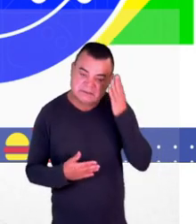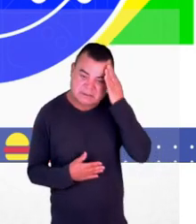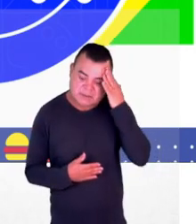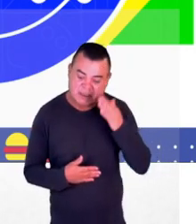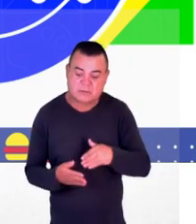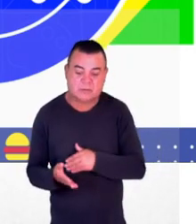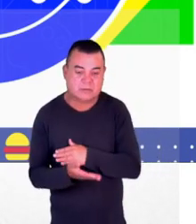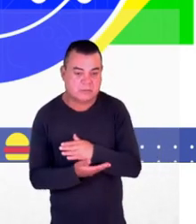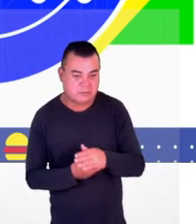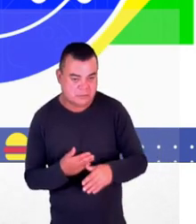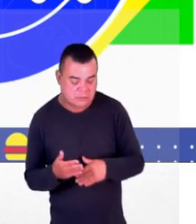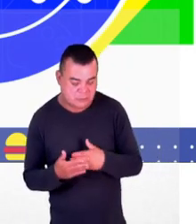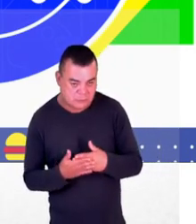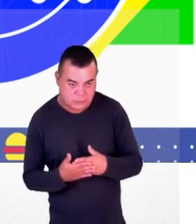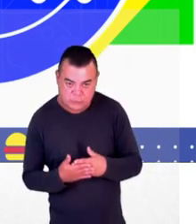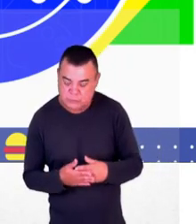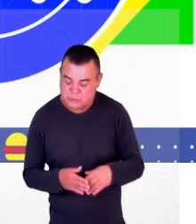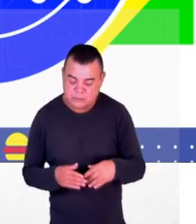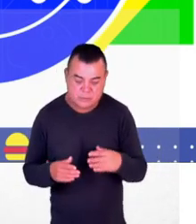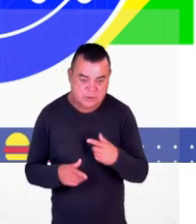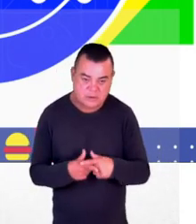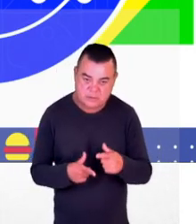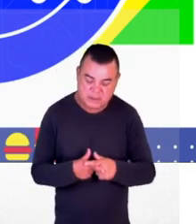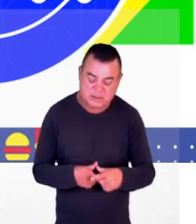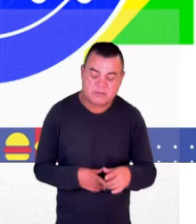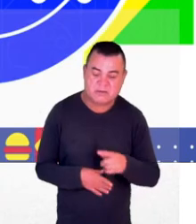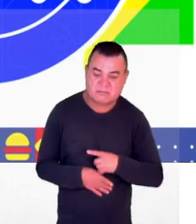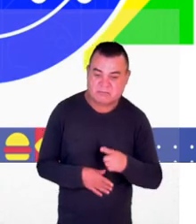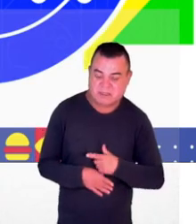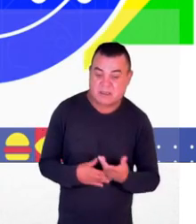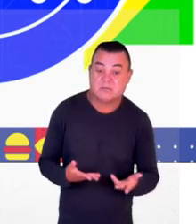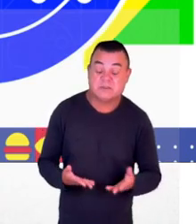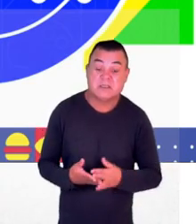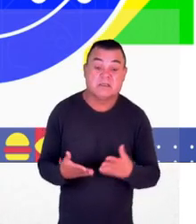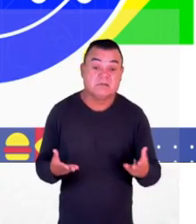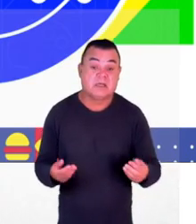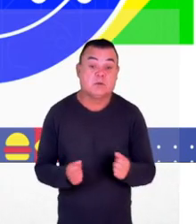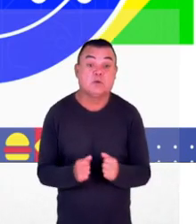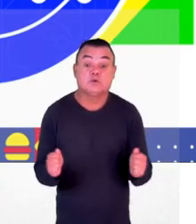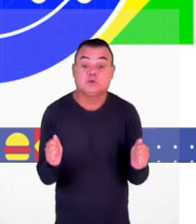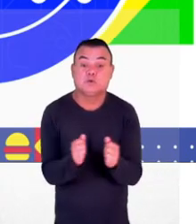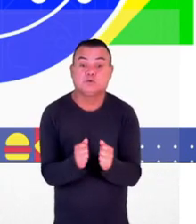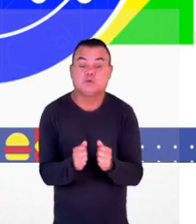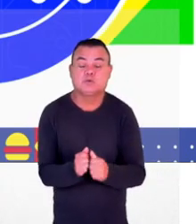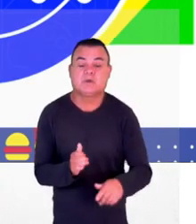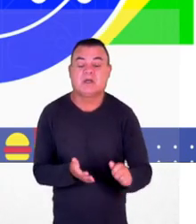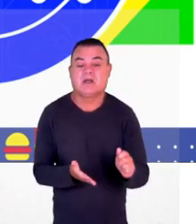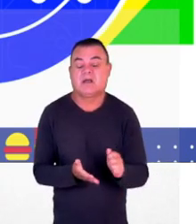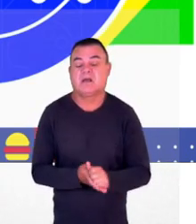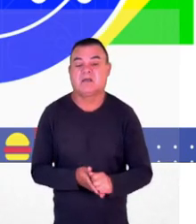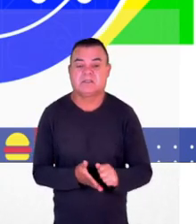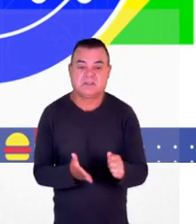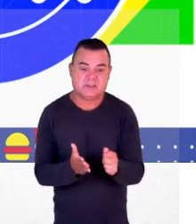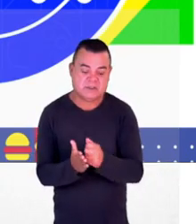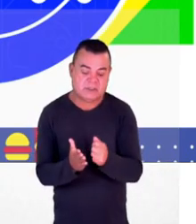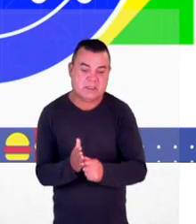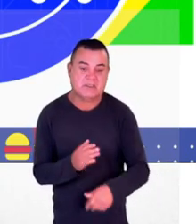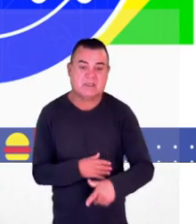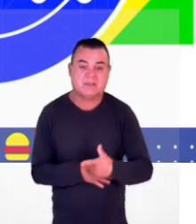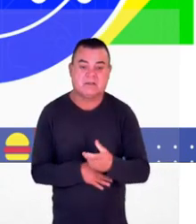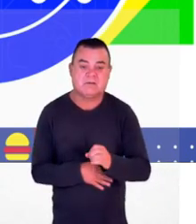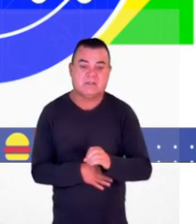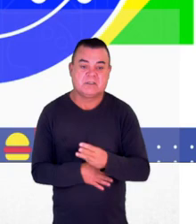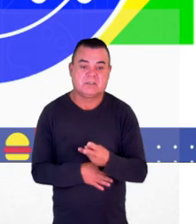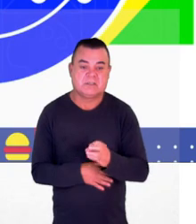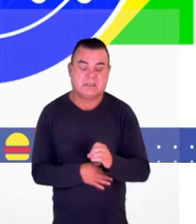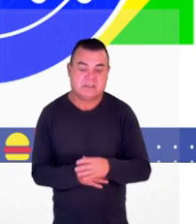país mas conectado também com a agenda 2030 então a Miriam já trouxe bastante né dos dados para o enfrentamento disso